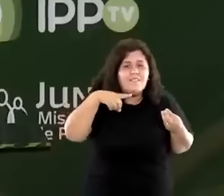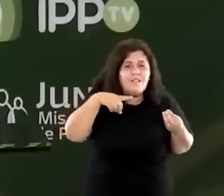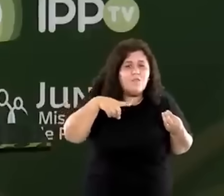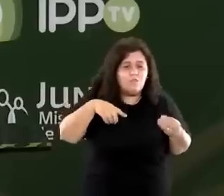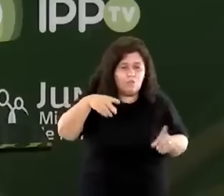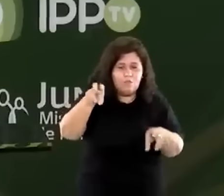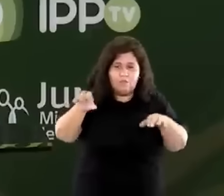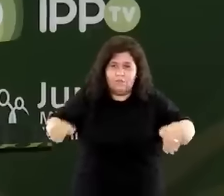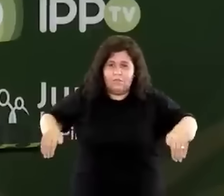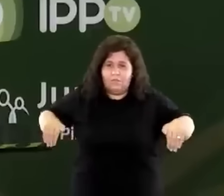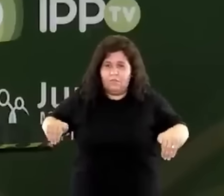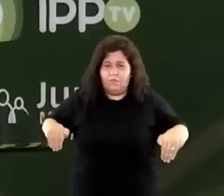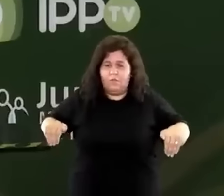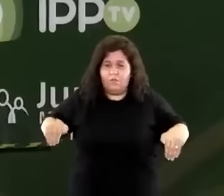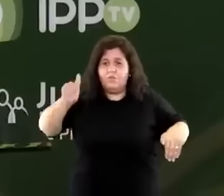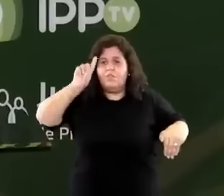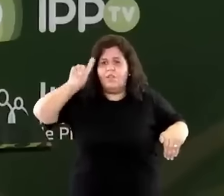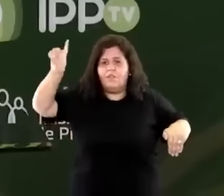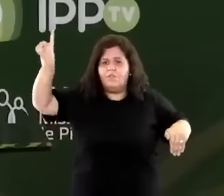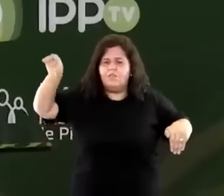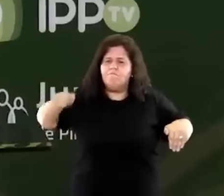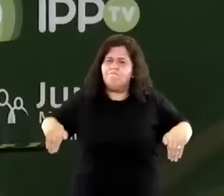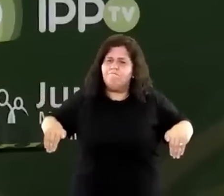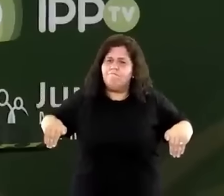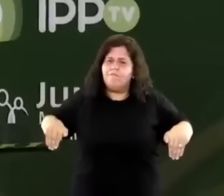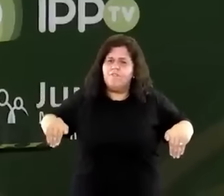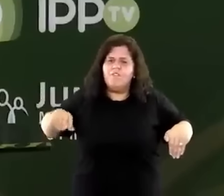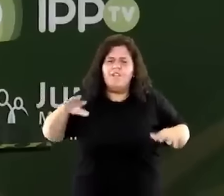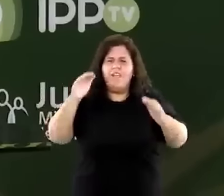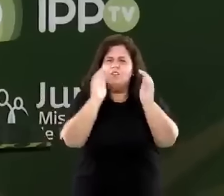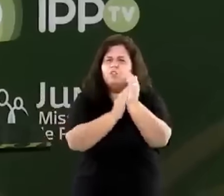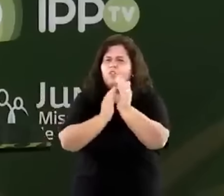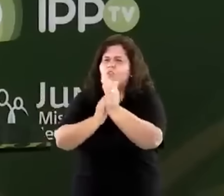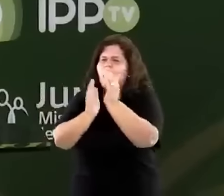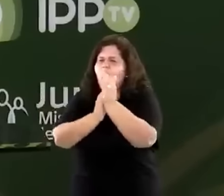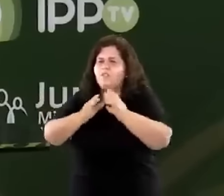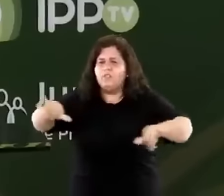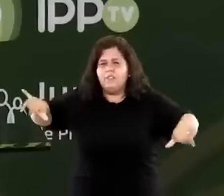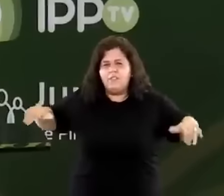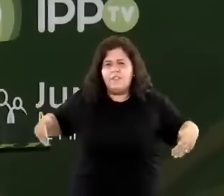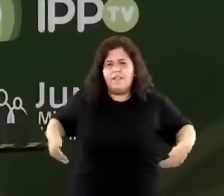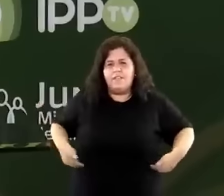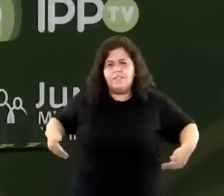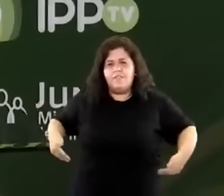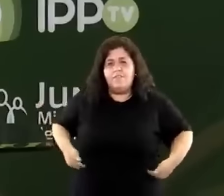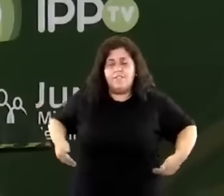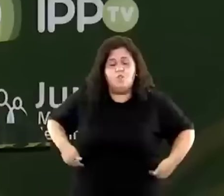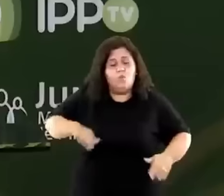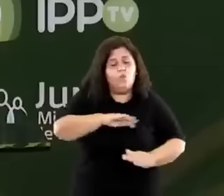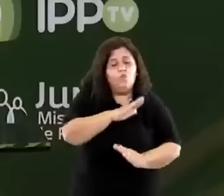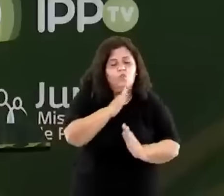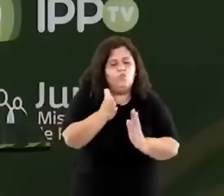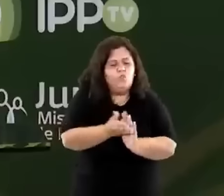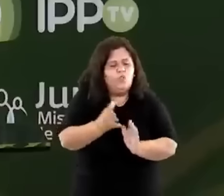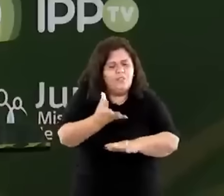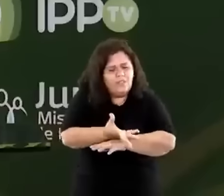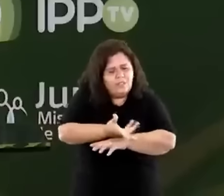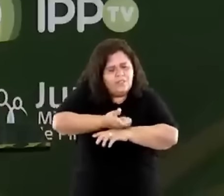está sentado no trono que é o nosso Deus ele é adorado e ele é servido por toda a igreja